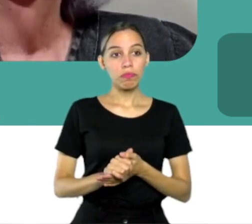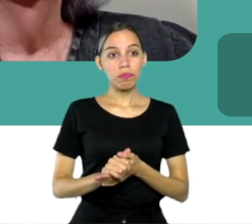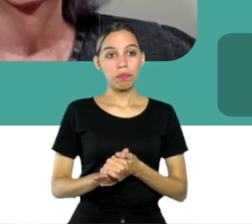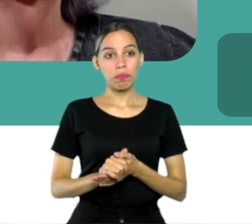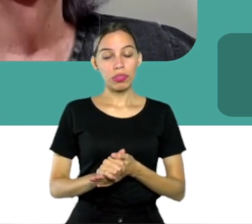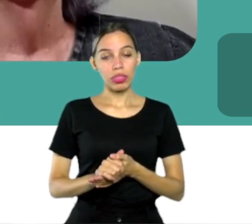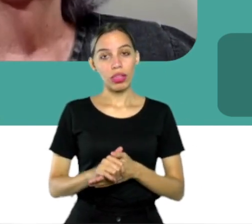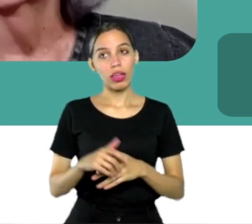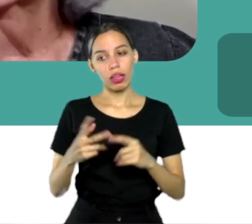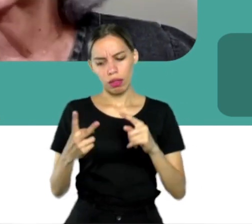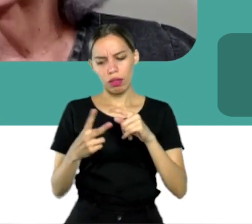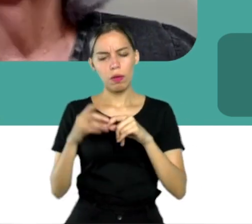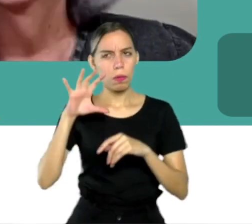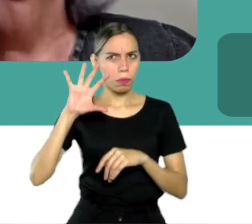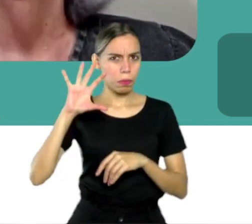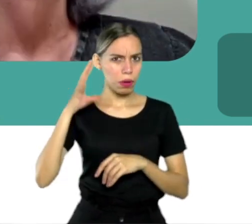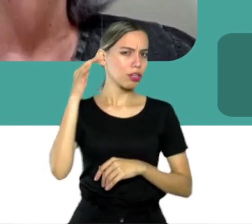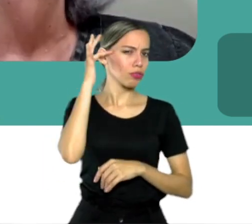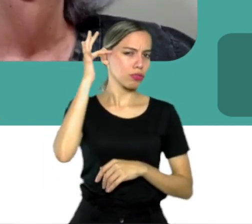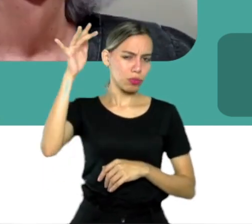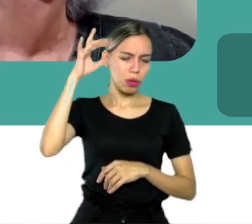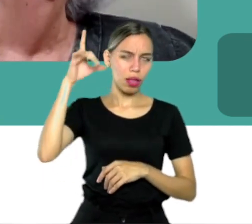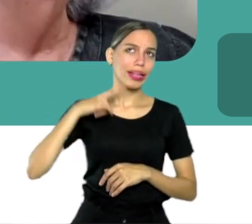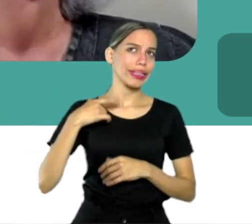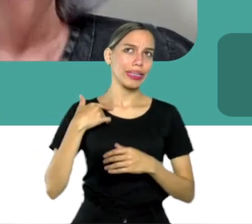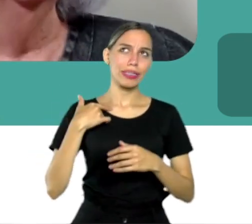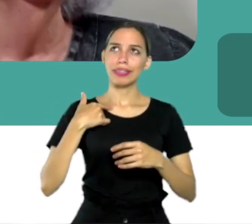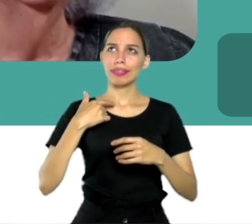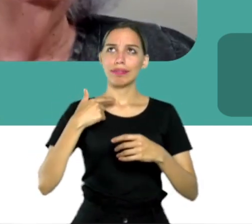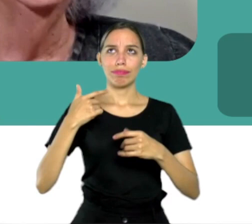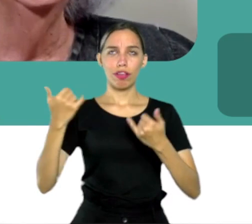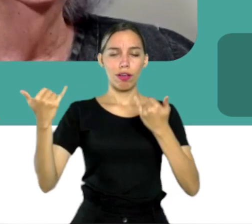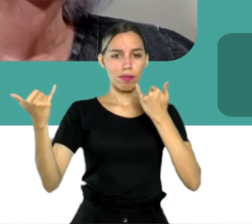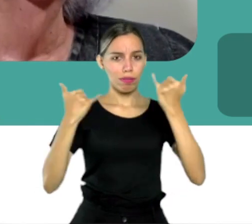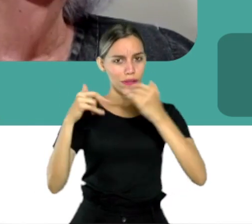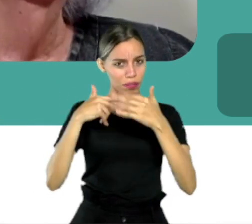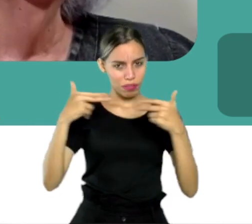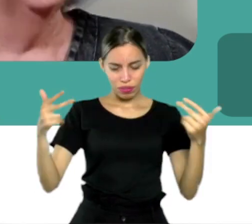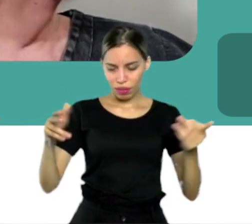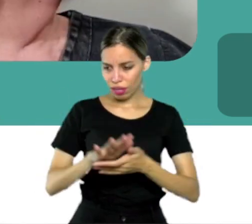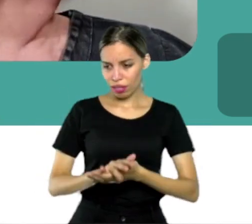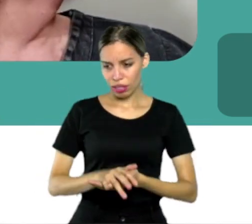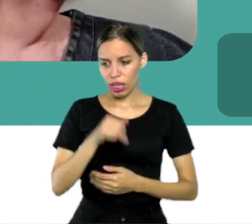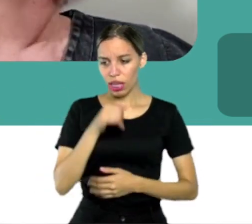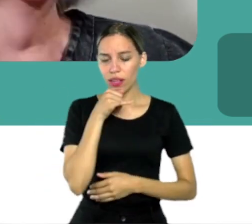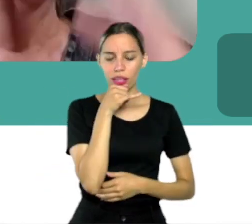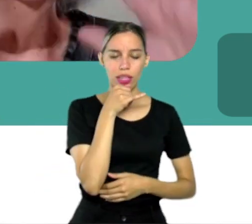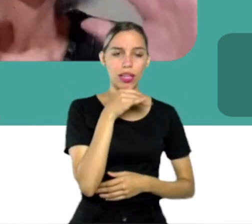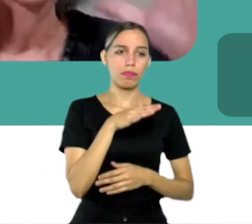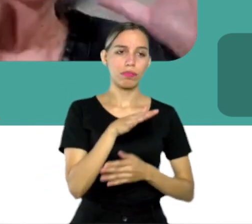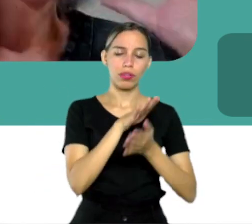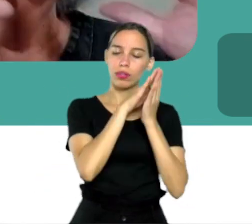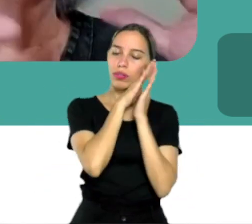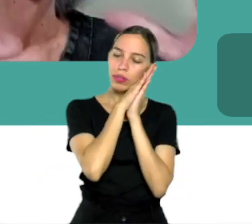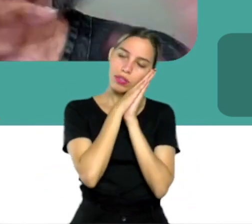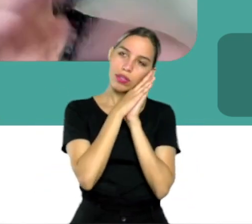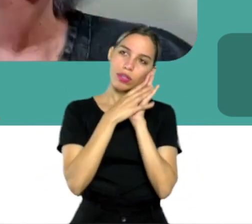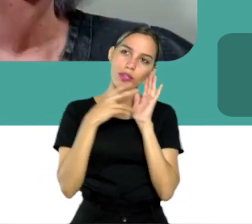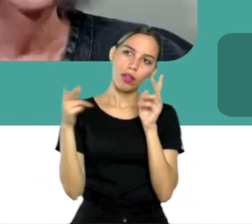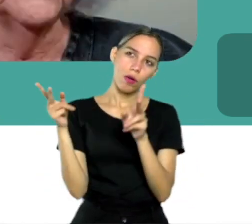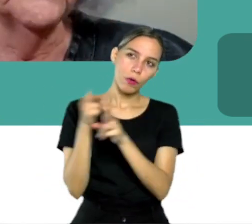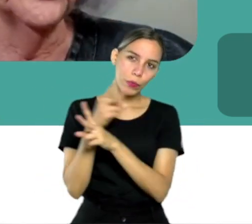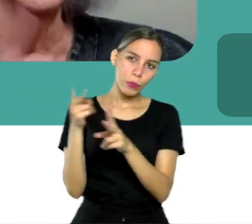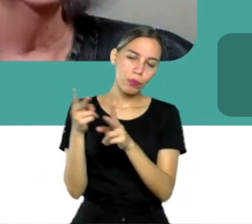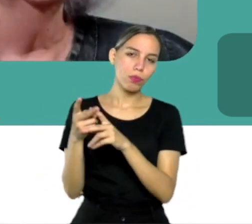E qualquer coisa, às vezes um barulho, o vento bate uma porta, sabe, aquilo vem meio assim,